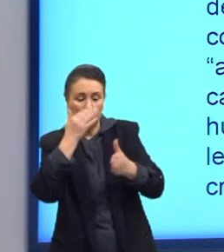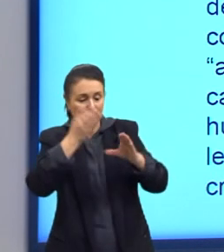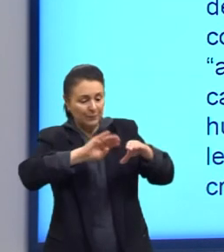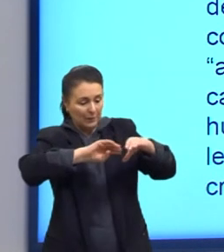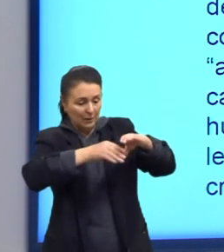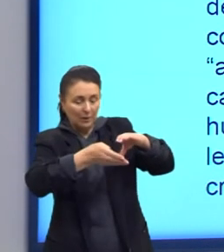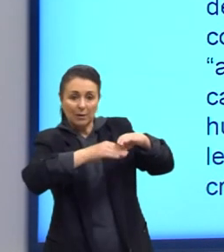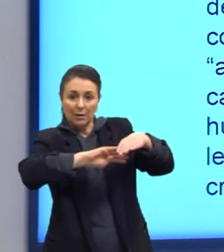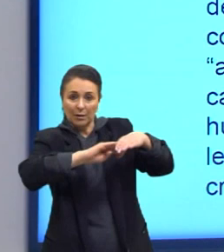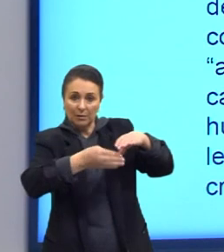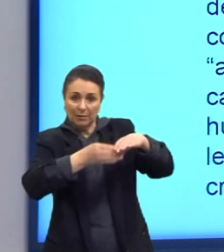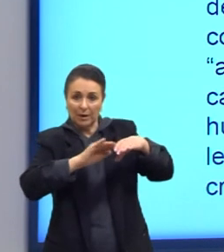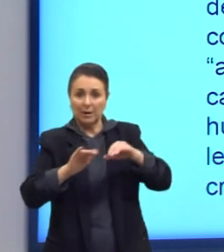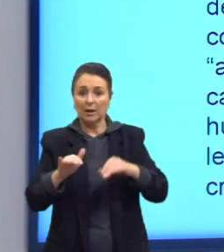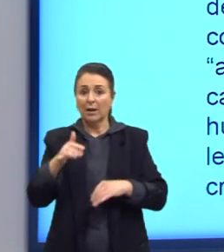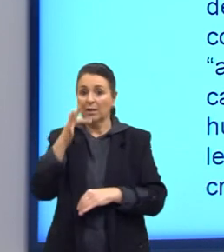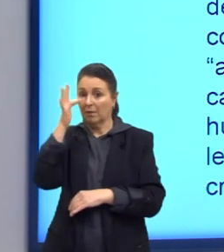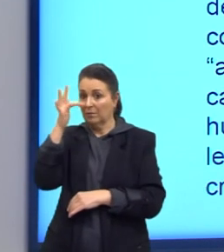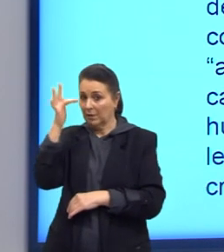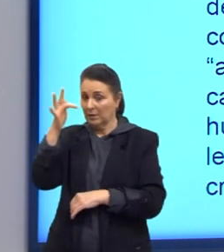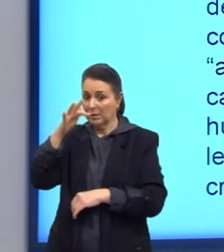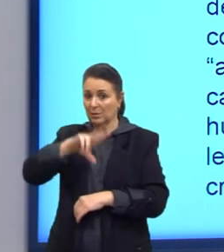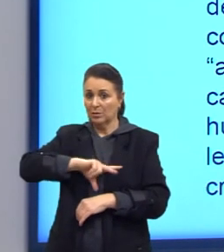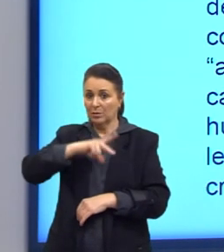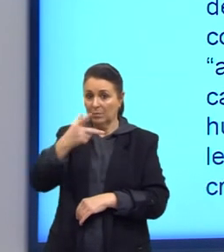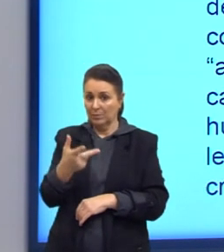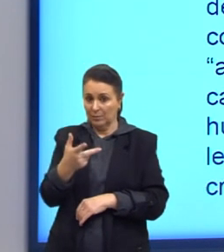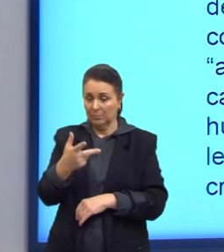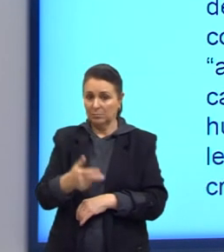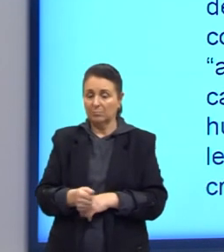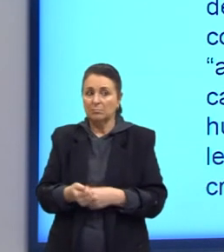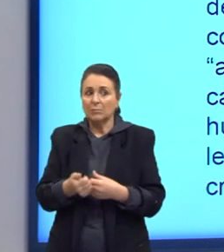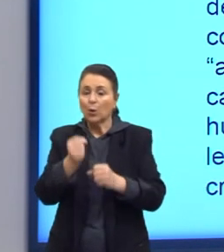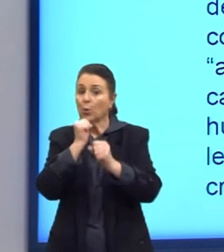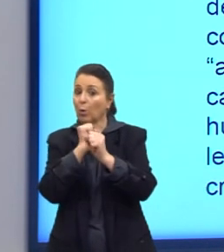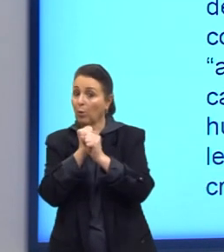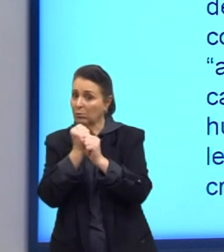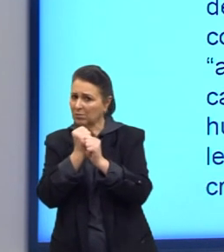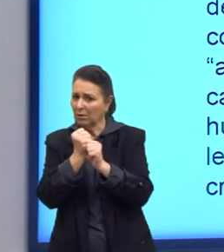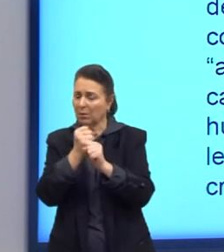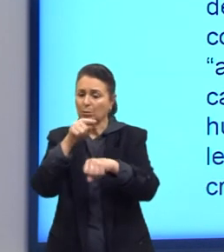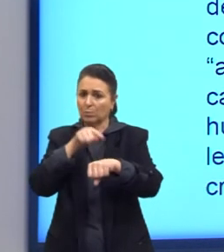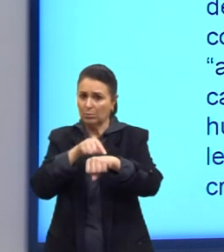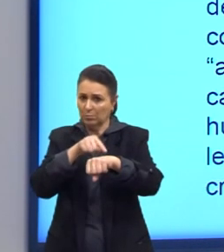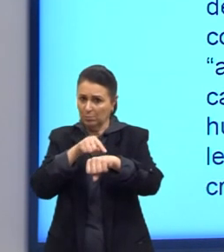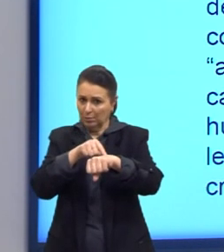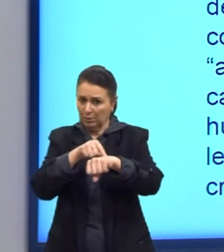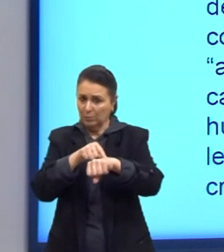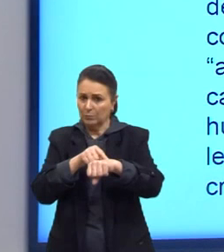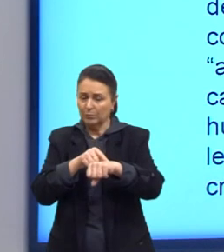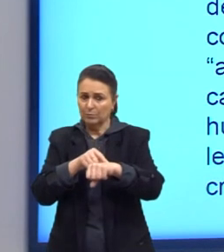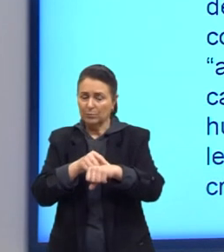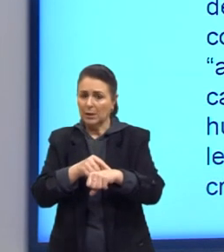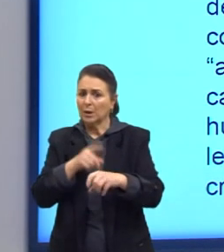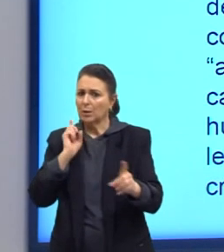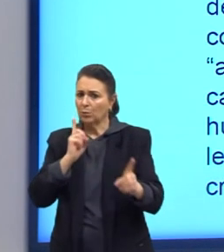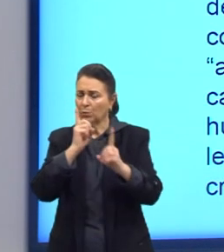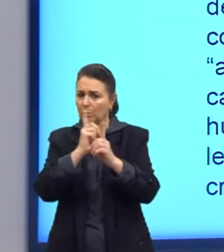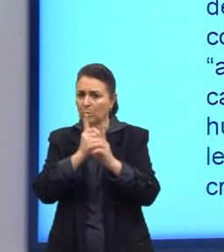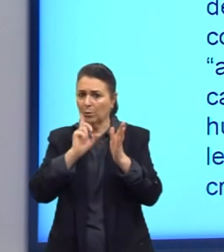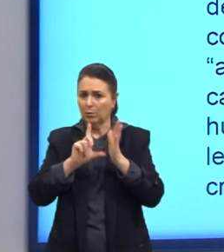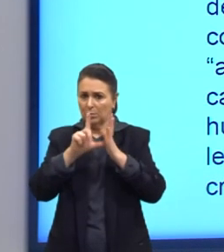da França e Portugal e as datas nós que segundo novo achado